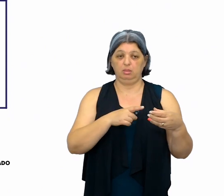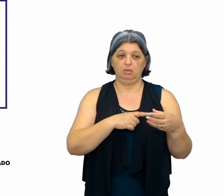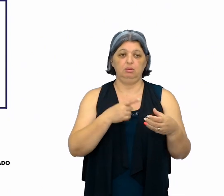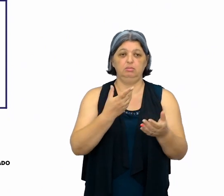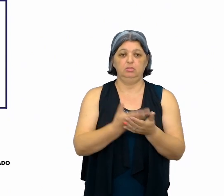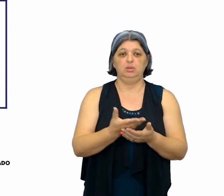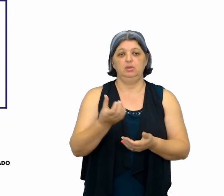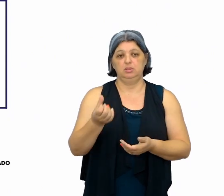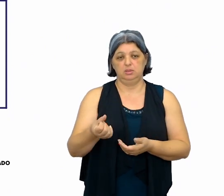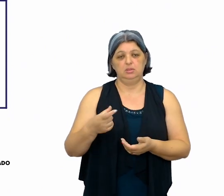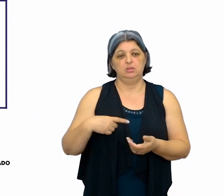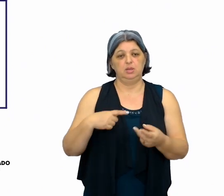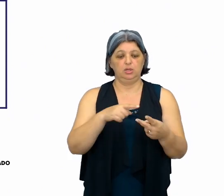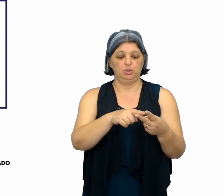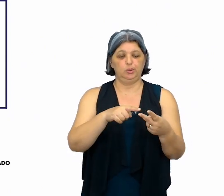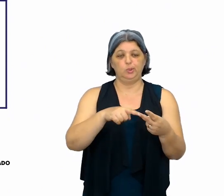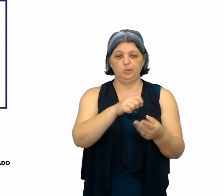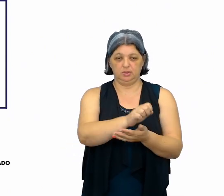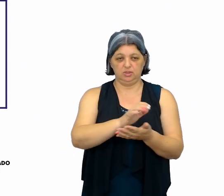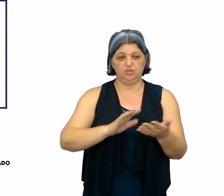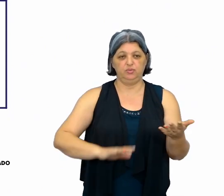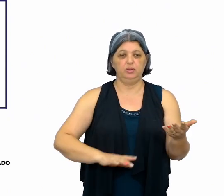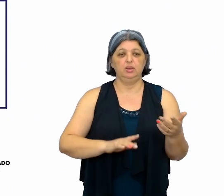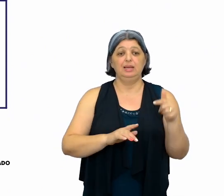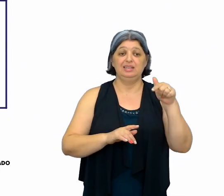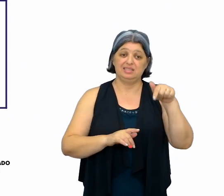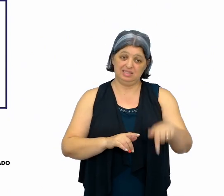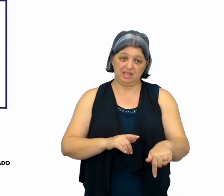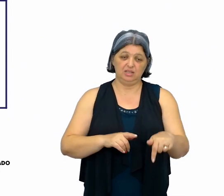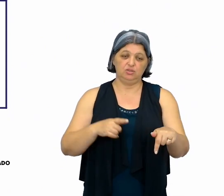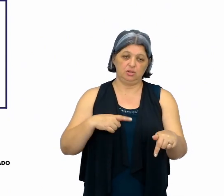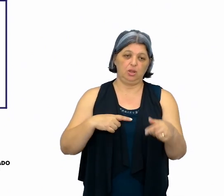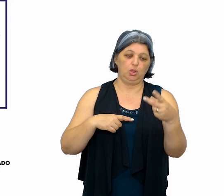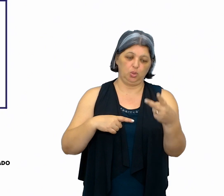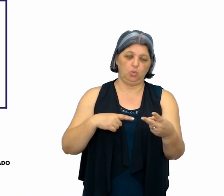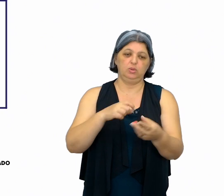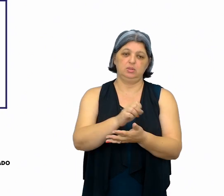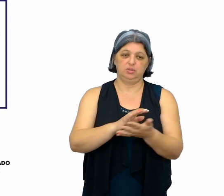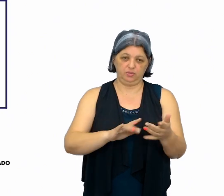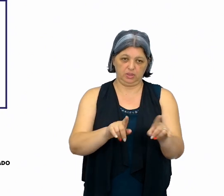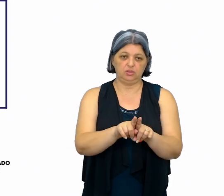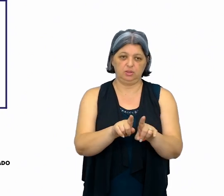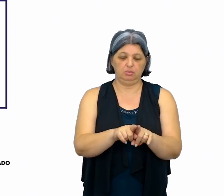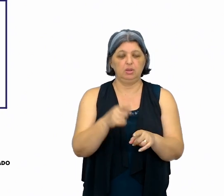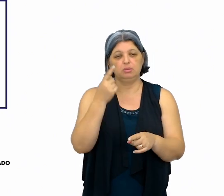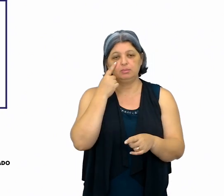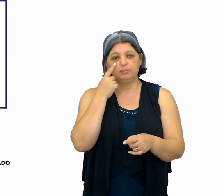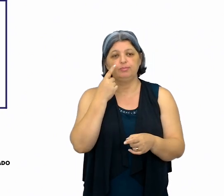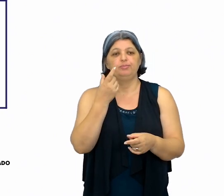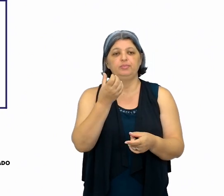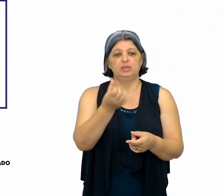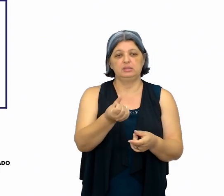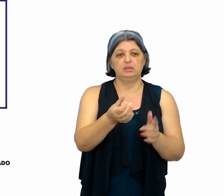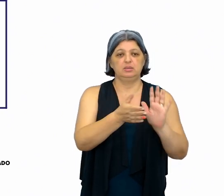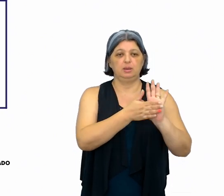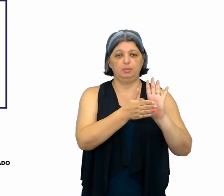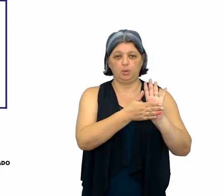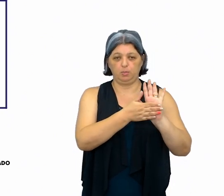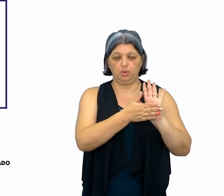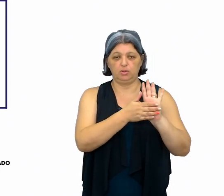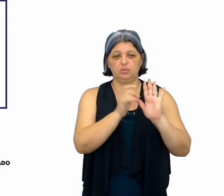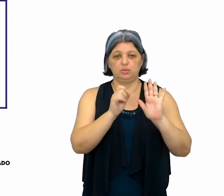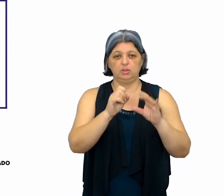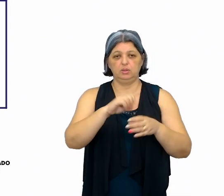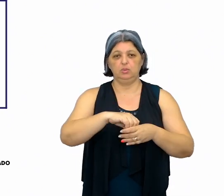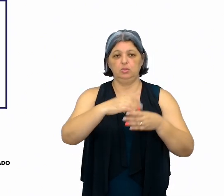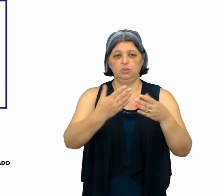6 nós temos 2 atividades, na aula 7 temos 2 atividades. Olhando para a aula 6 e a proposta, é